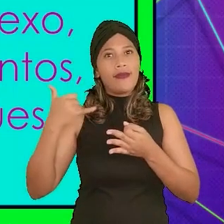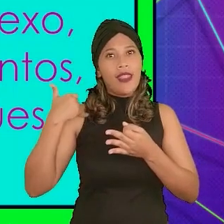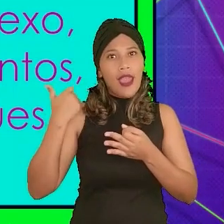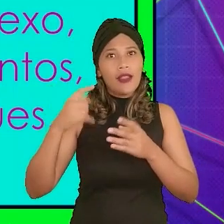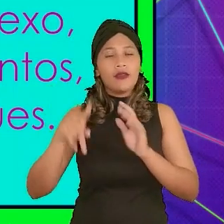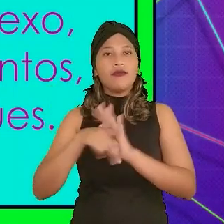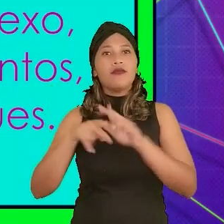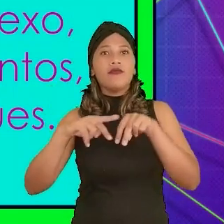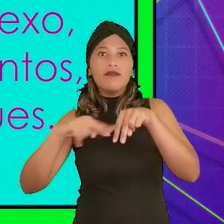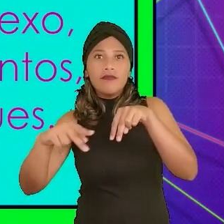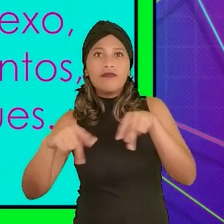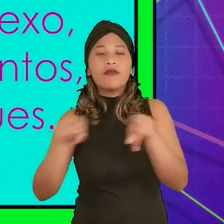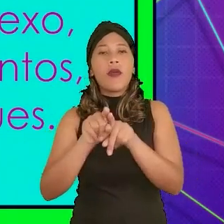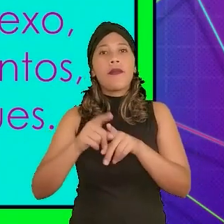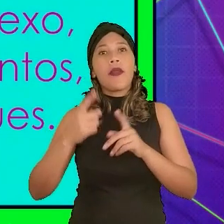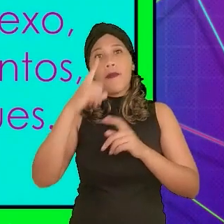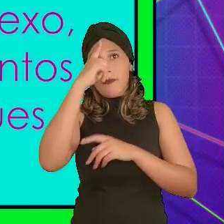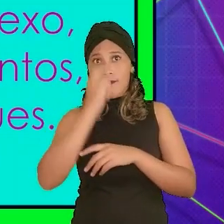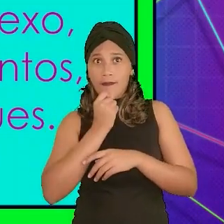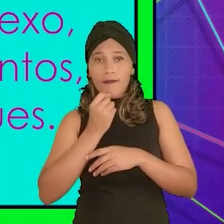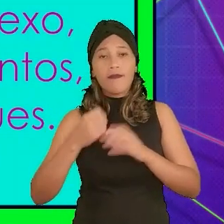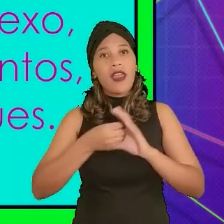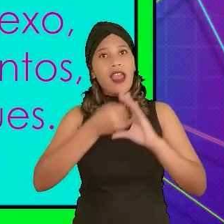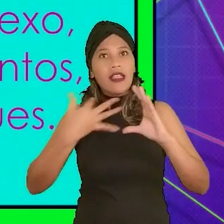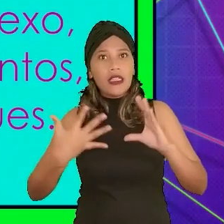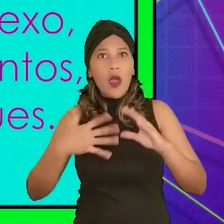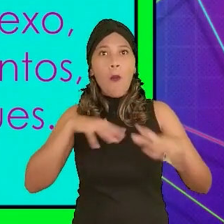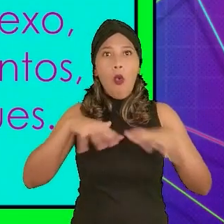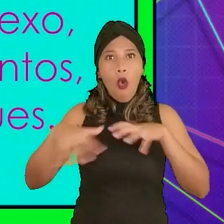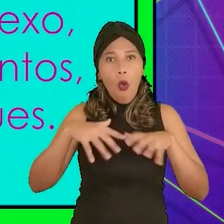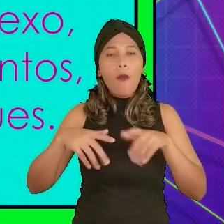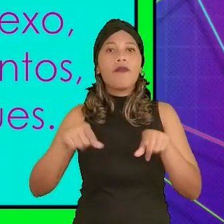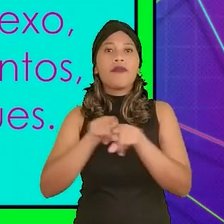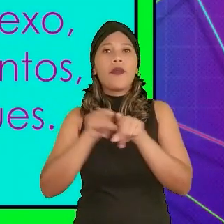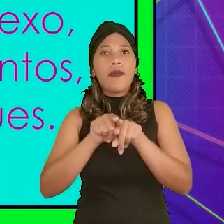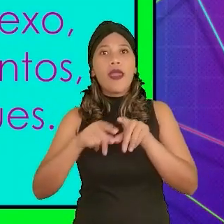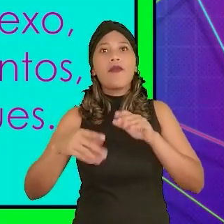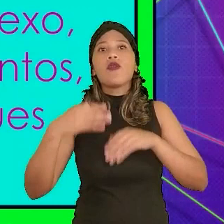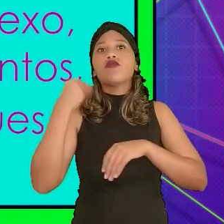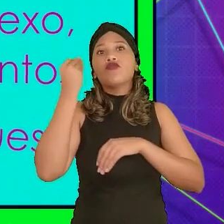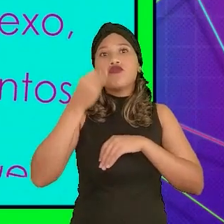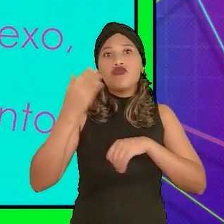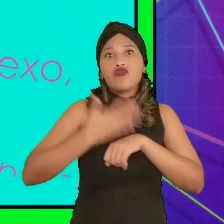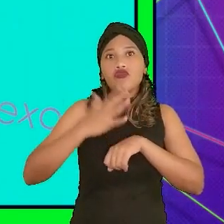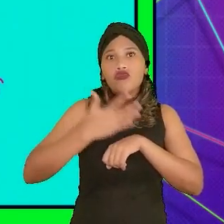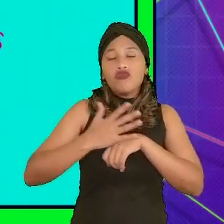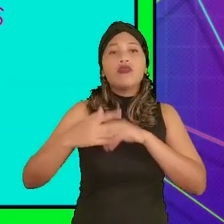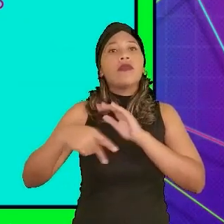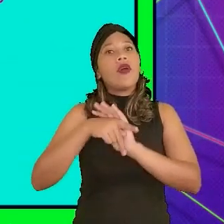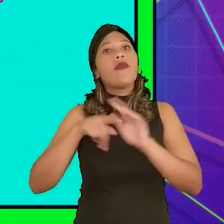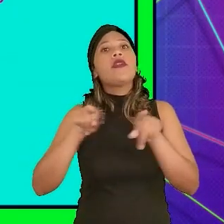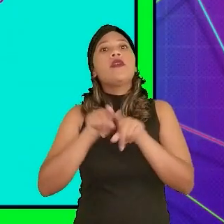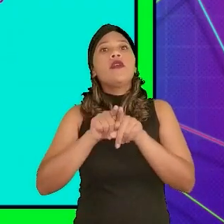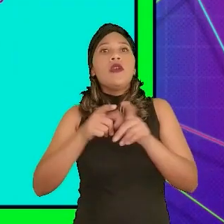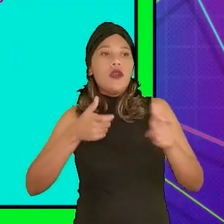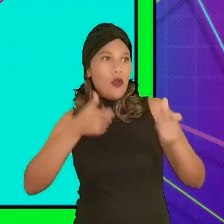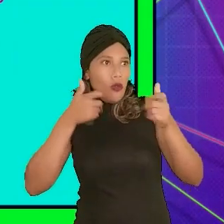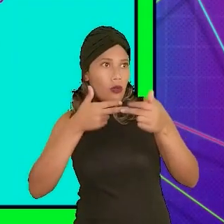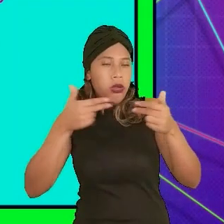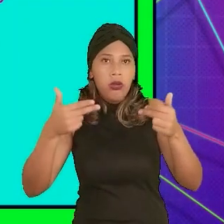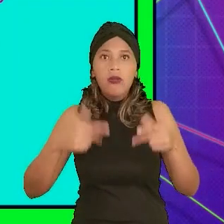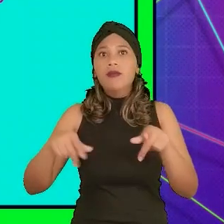idade, sexo, sua personalidade, movimentos, habilidade, armas e ataques. A quarta página fala